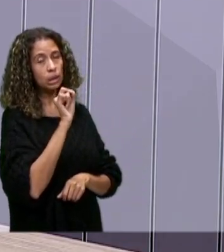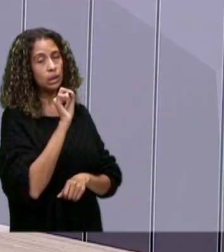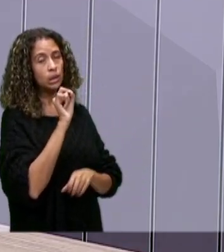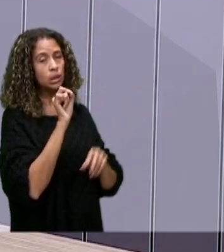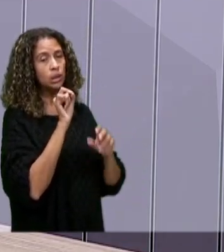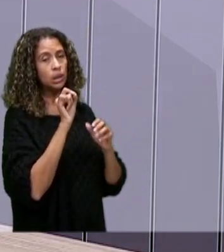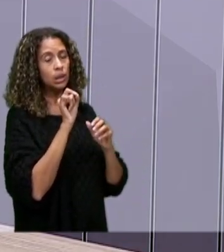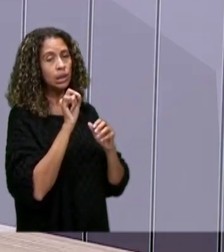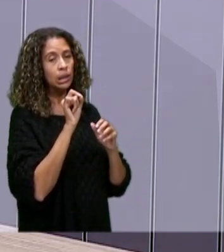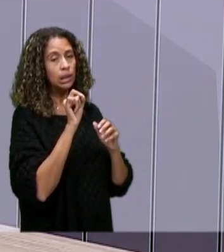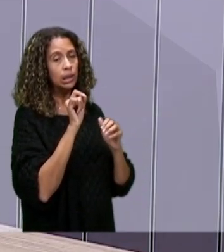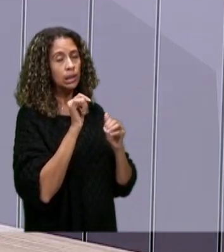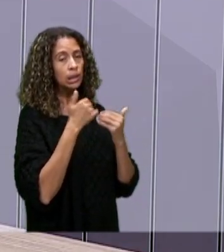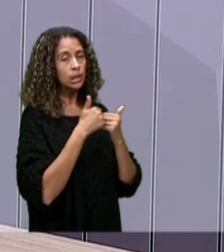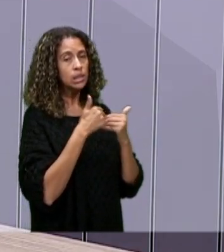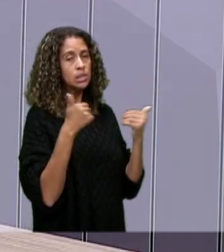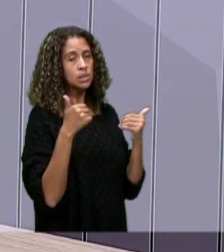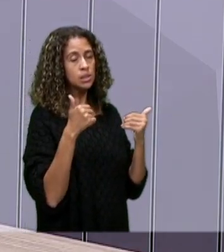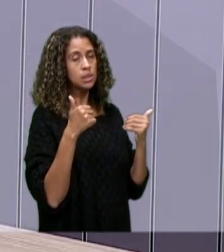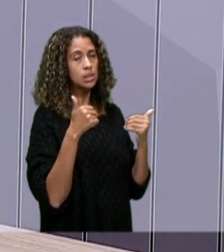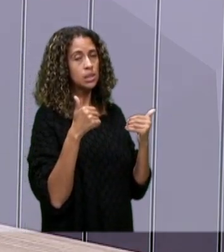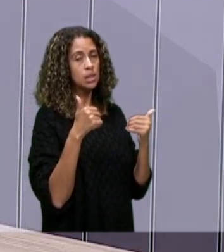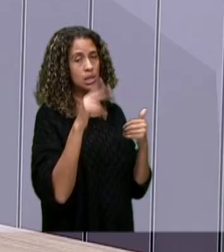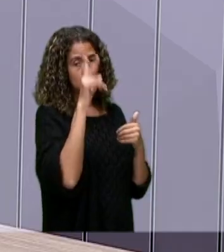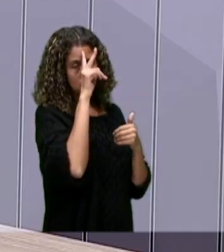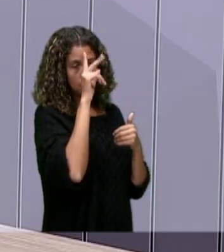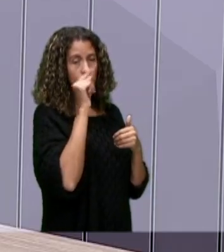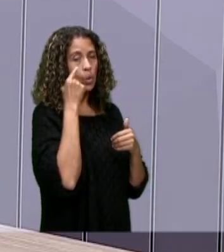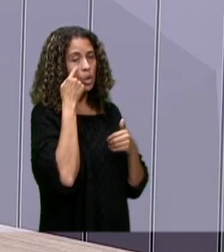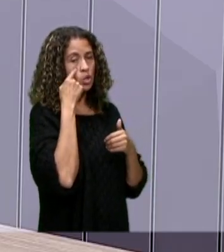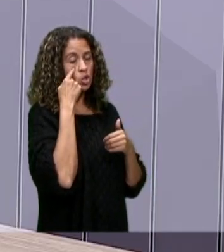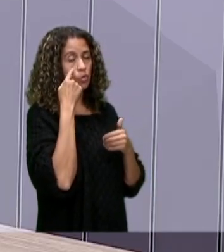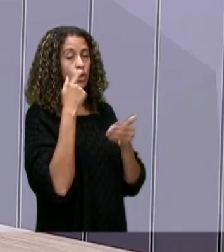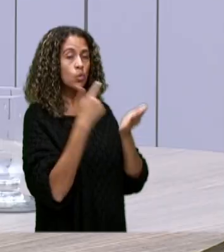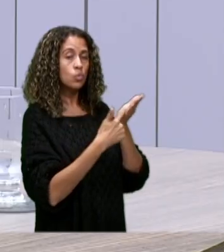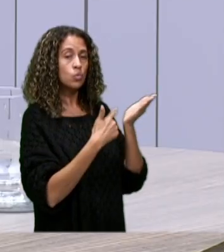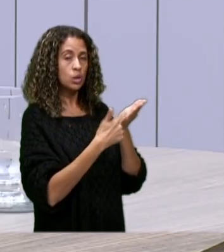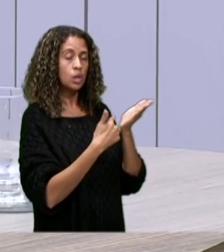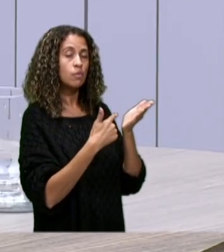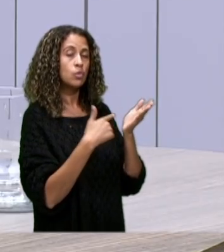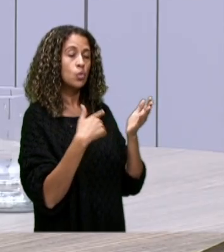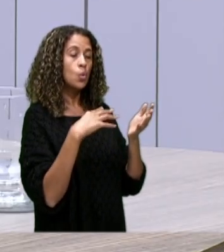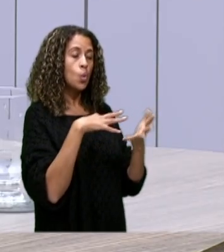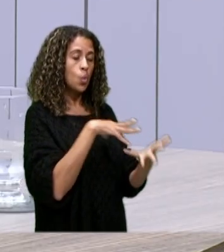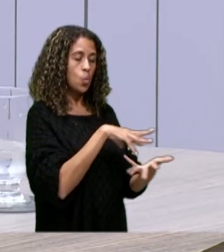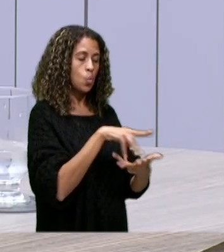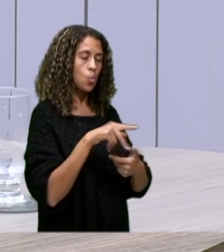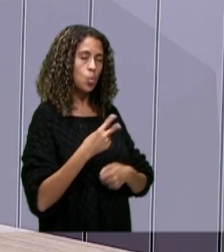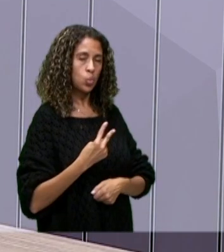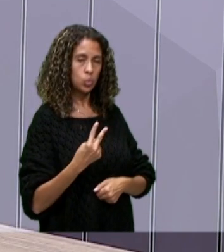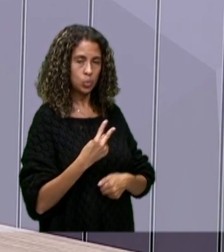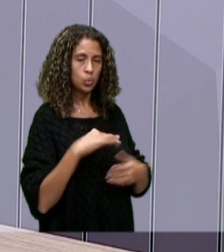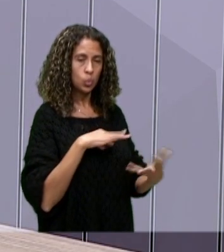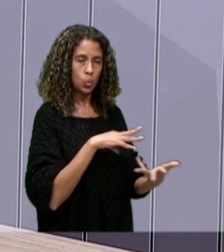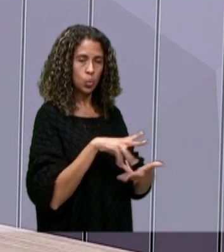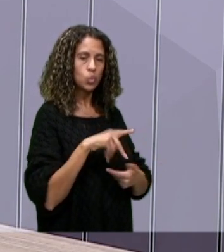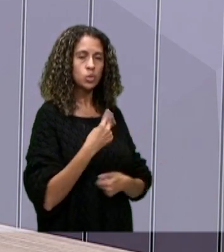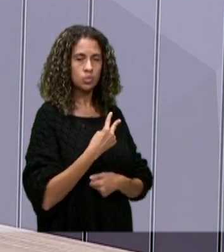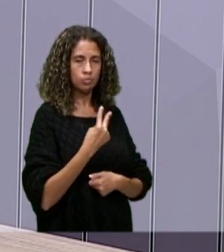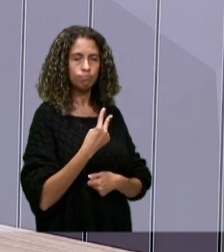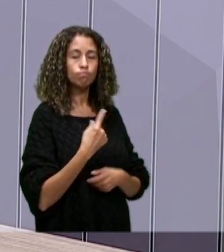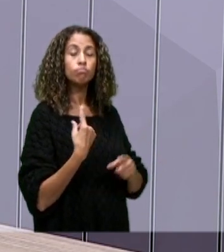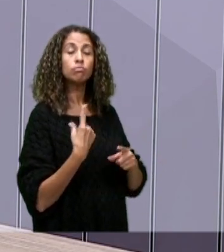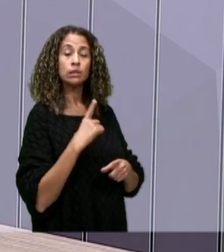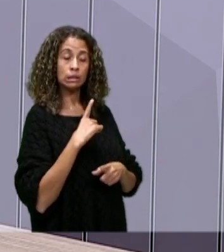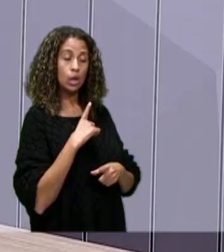exemplo, do que a gente vê em Dois Mundos. Descola bastante, porque em Dois Mundos tu tem